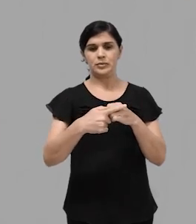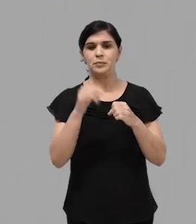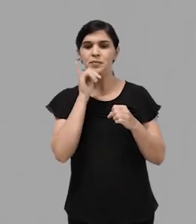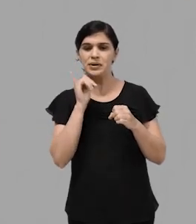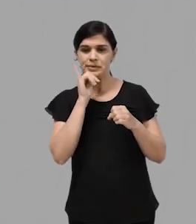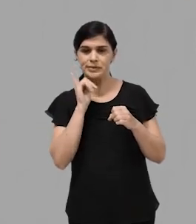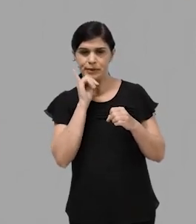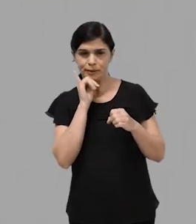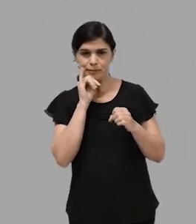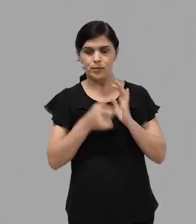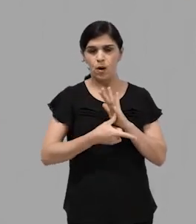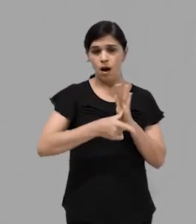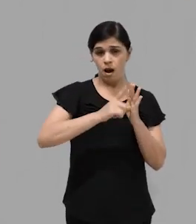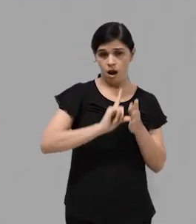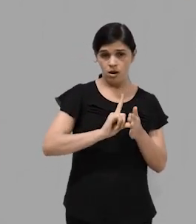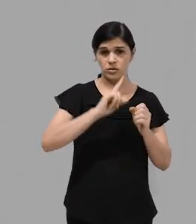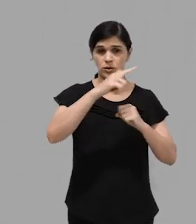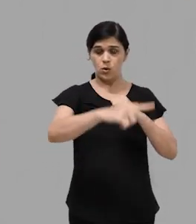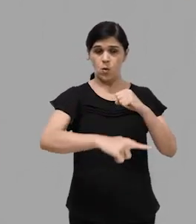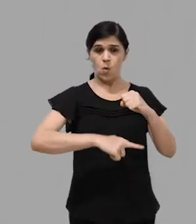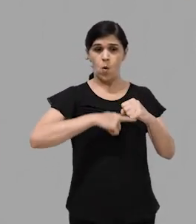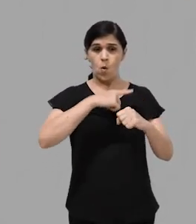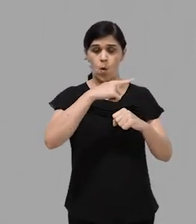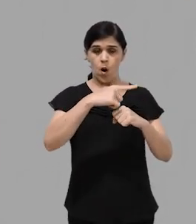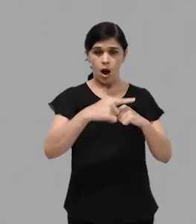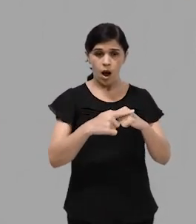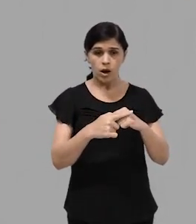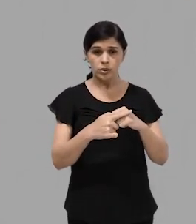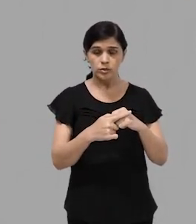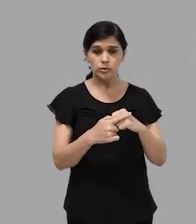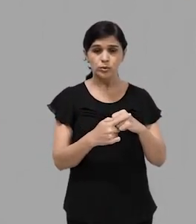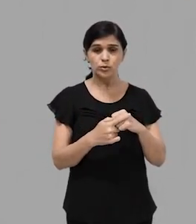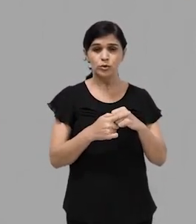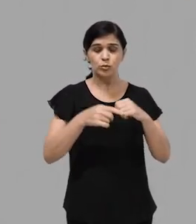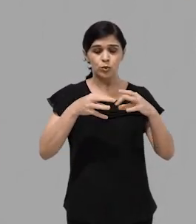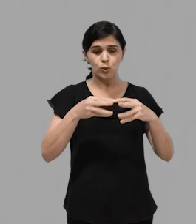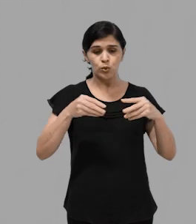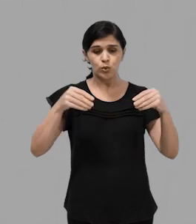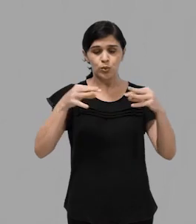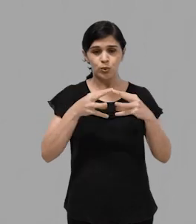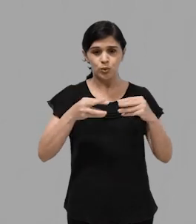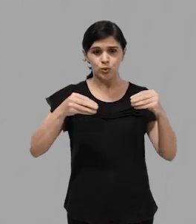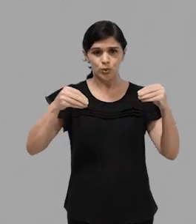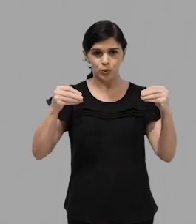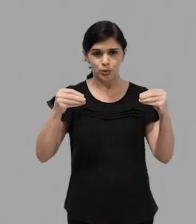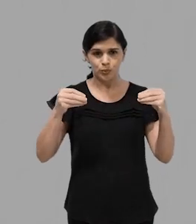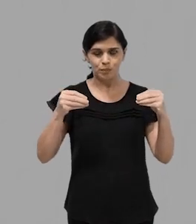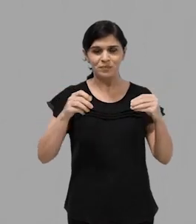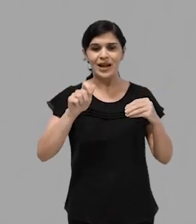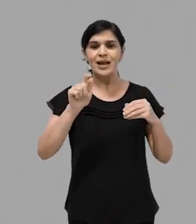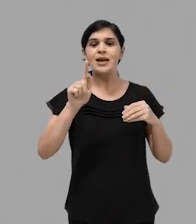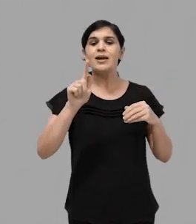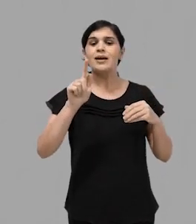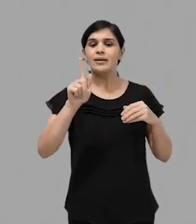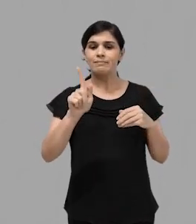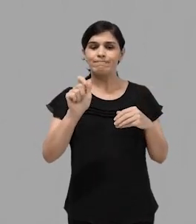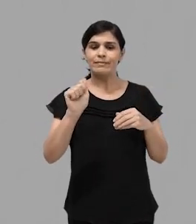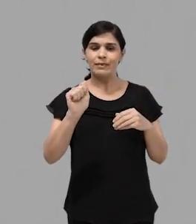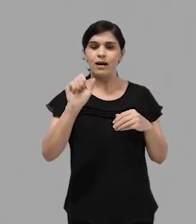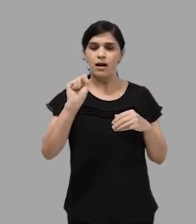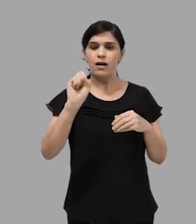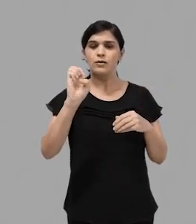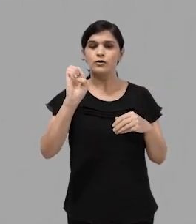ele vai se tornar um íon do tipo cátion, um íon positivo, porque ele está perdendo o